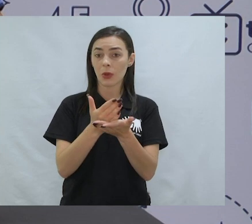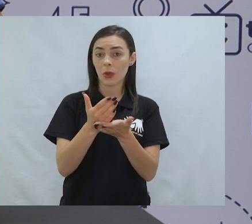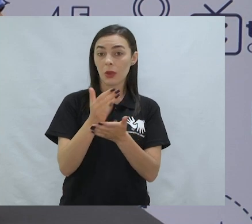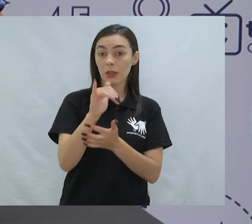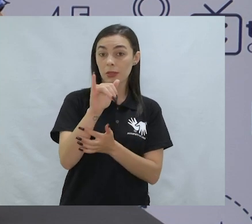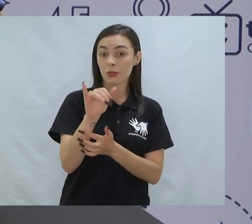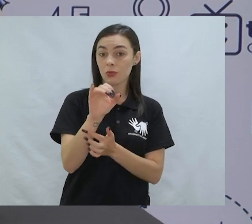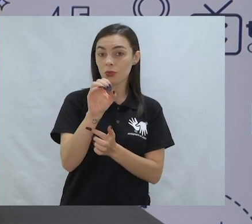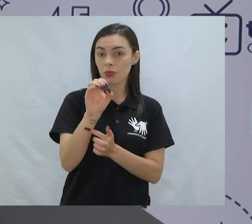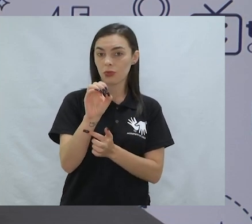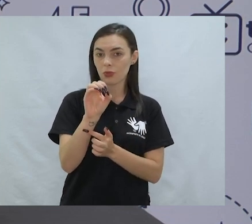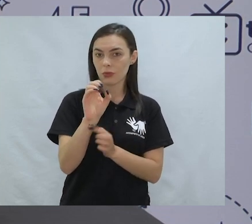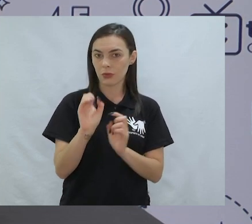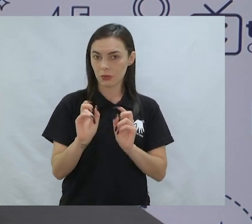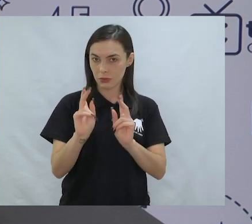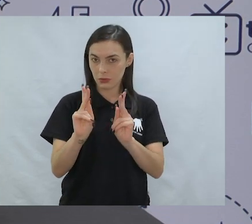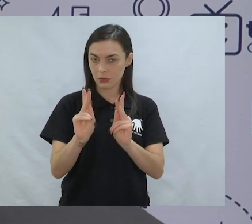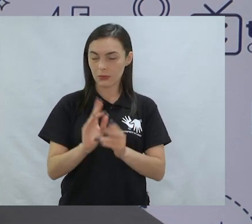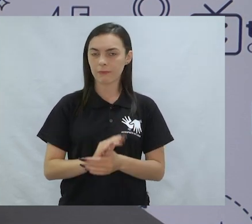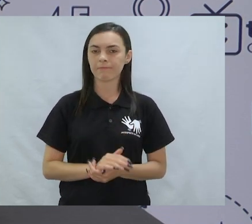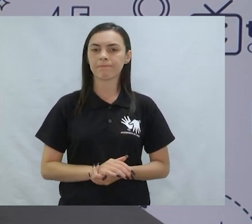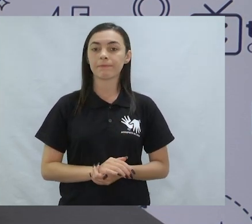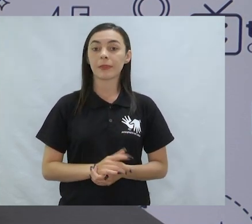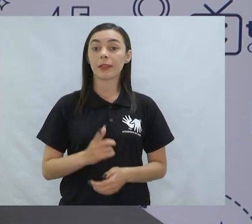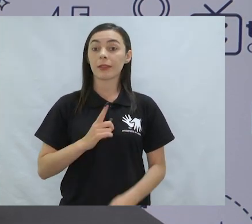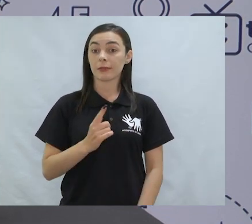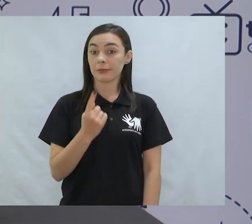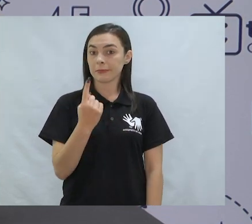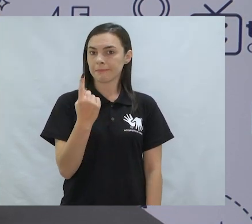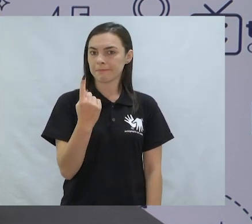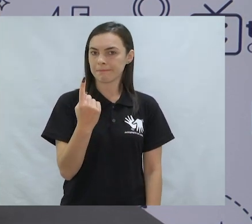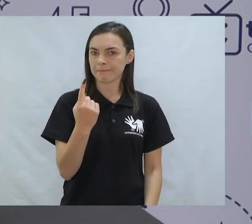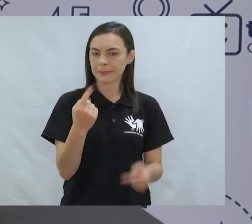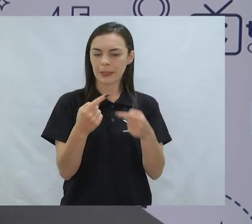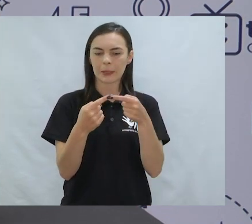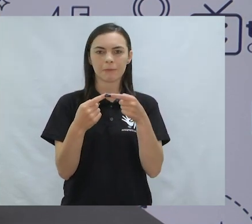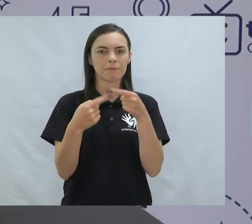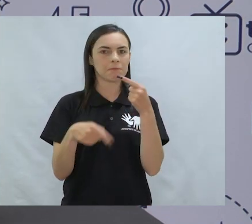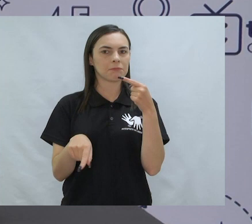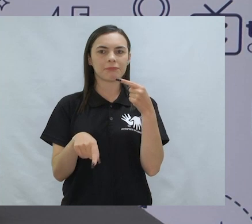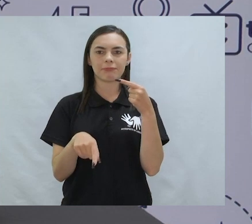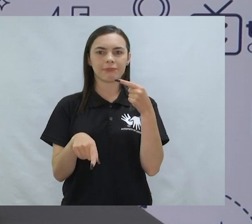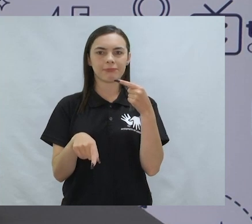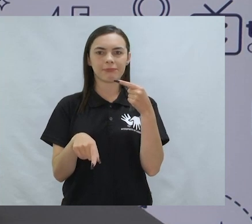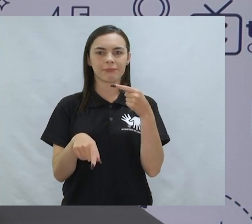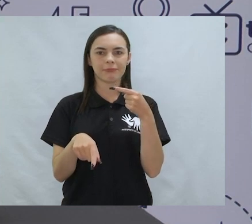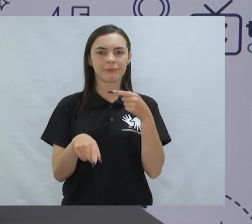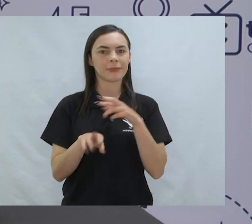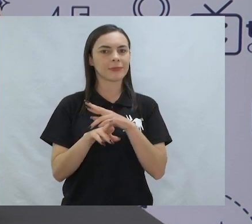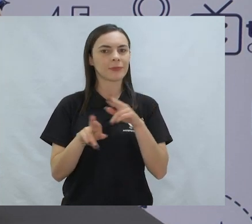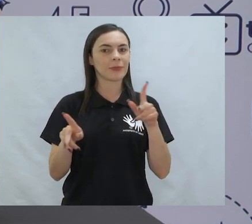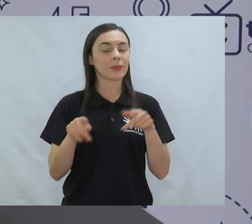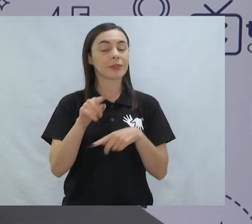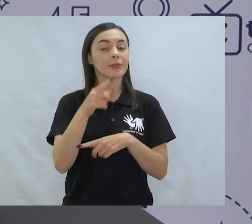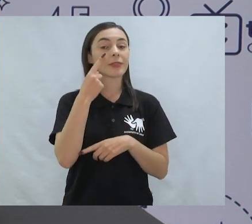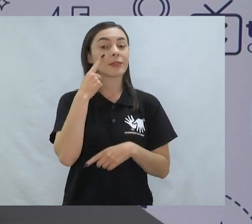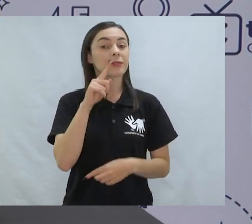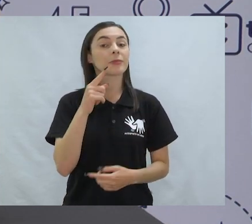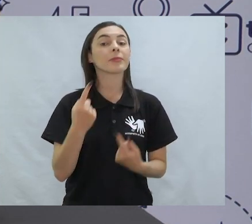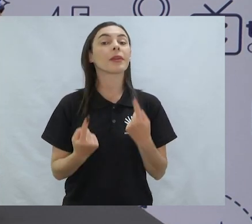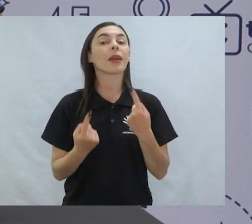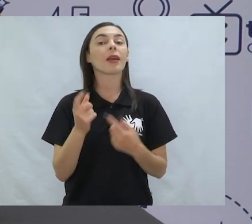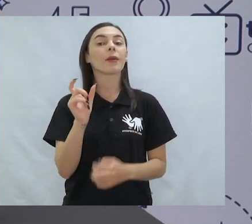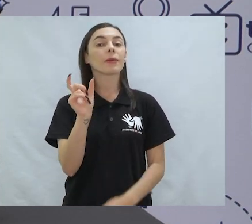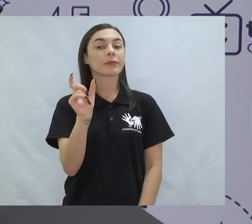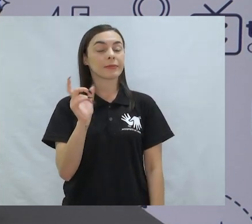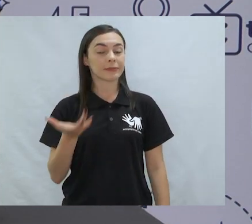com jô, ok? E uma delas não é com jô. E você tem que